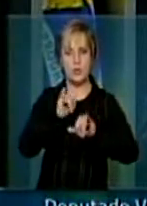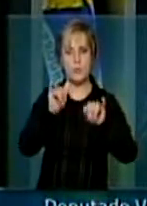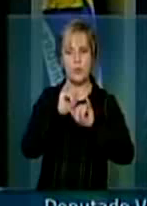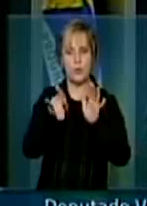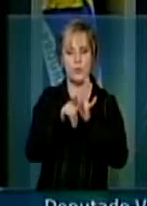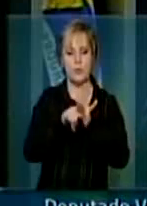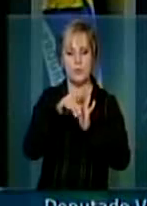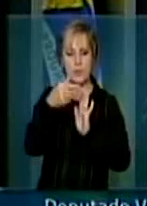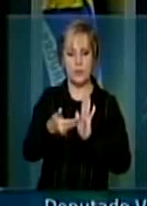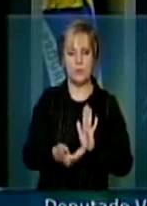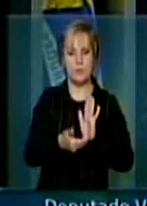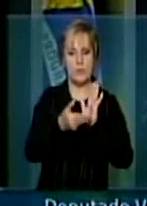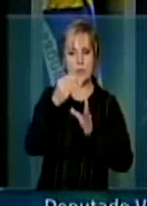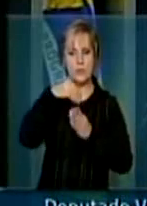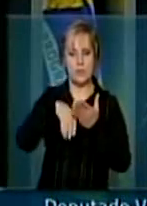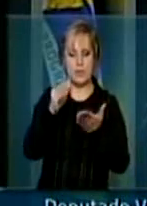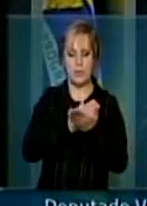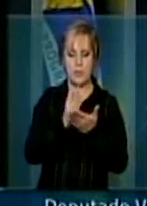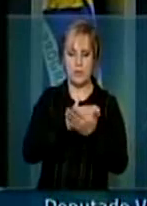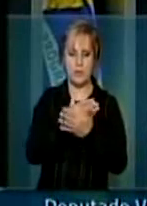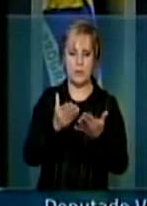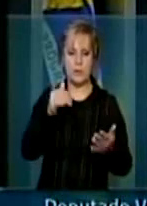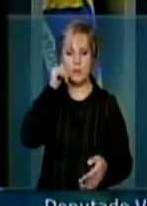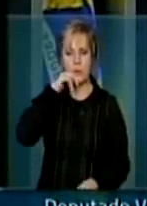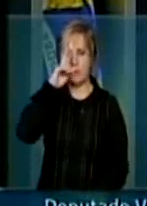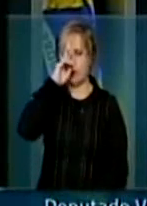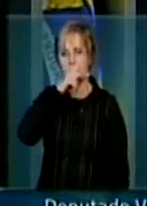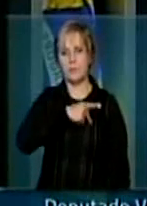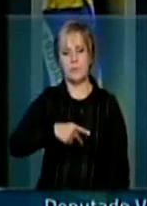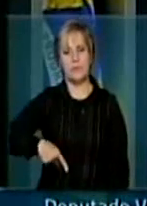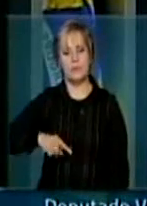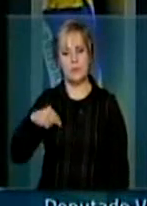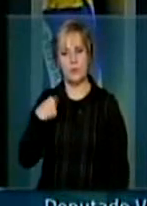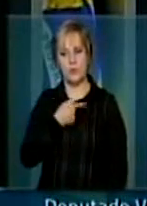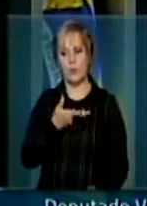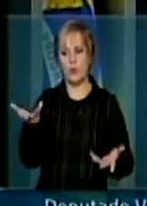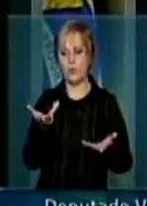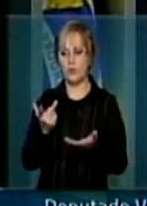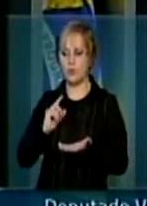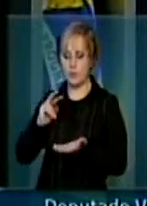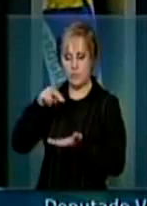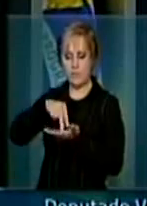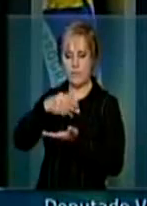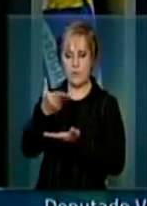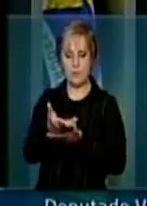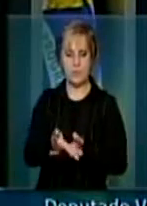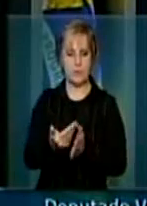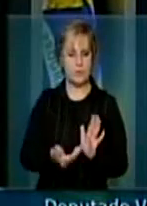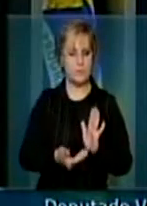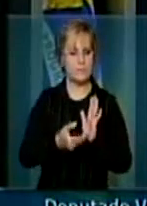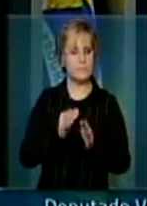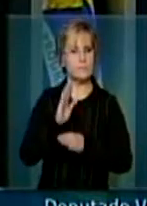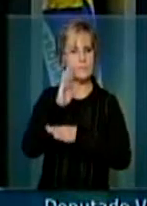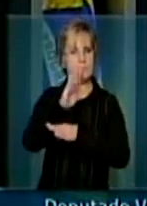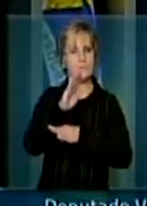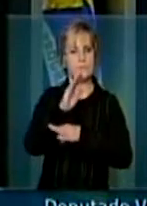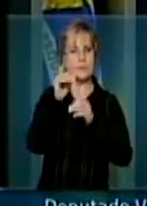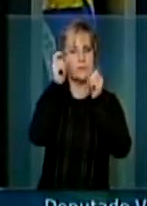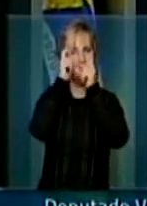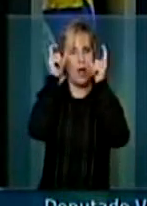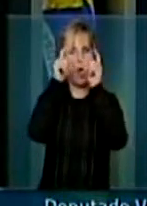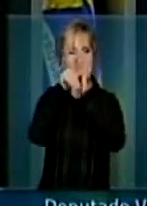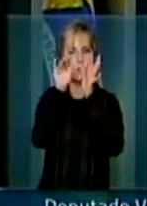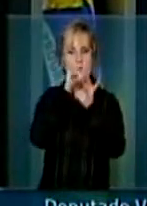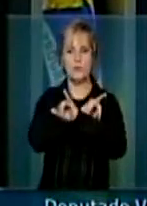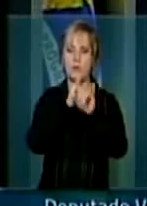nos espaços dessa casa. Senhor presidente, a nossa vinda aqui hoje é para chamar a atenção para um